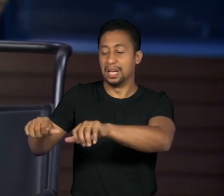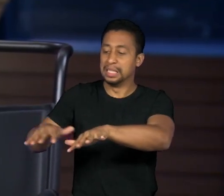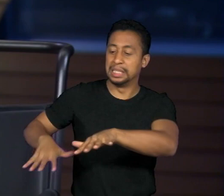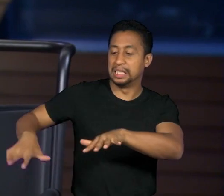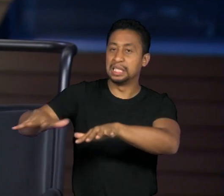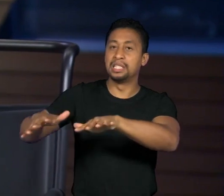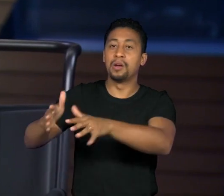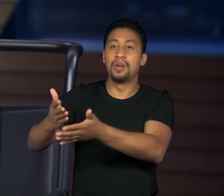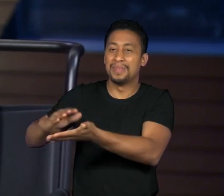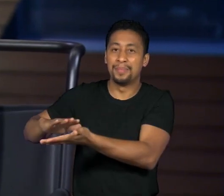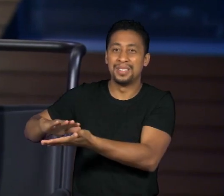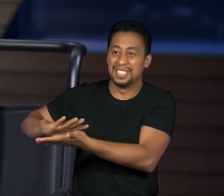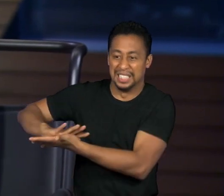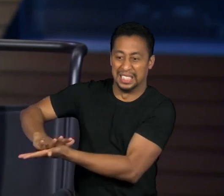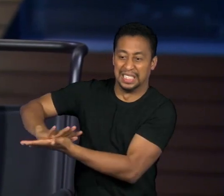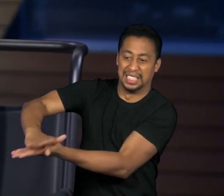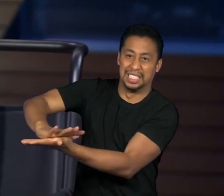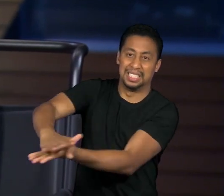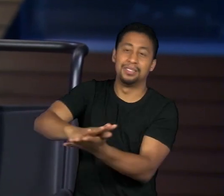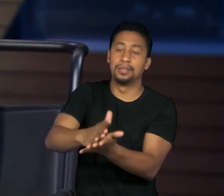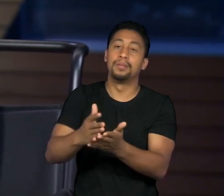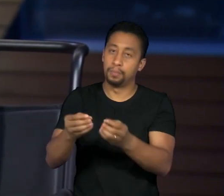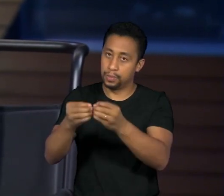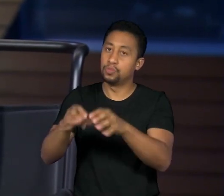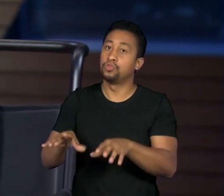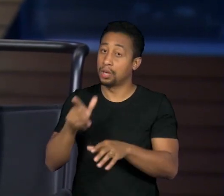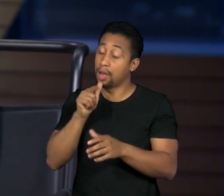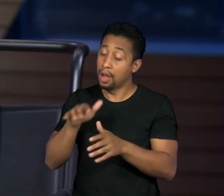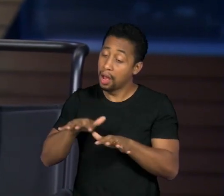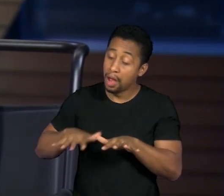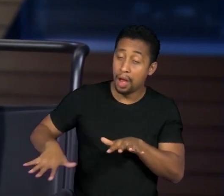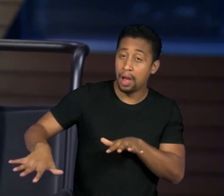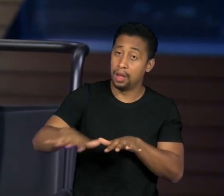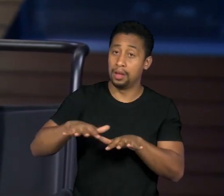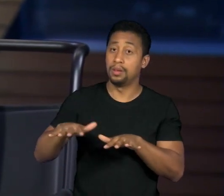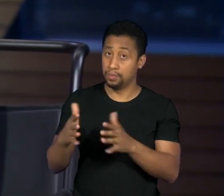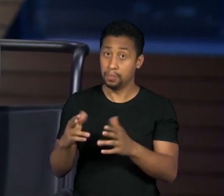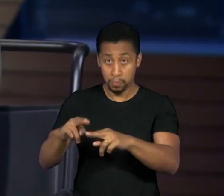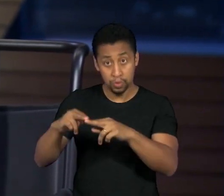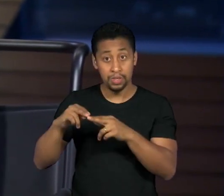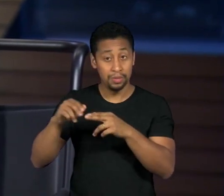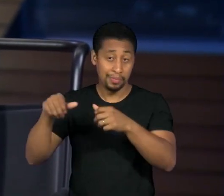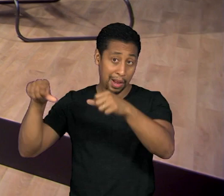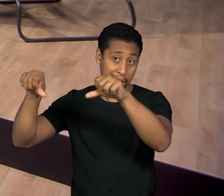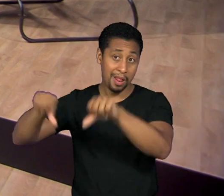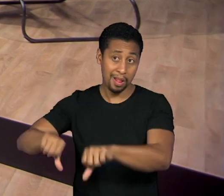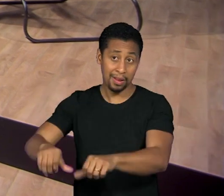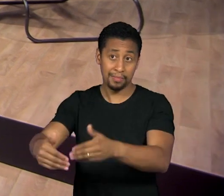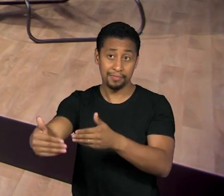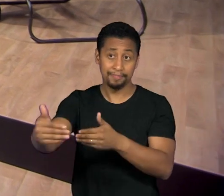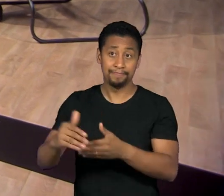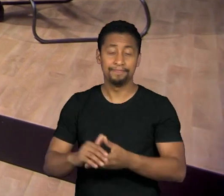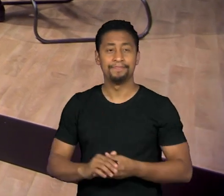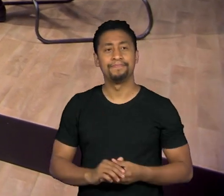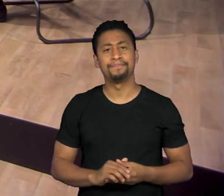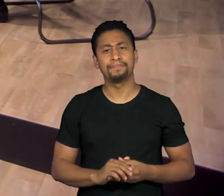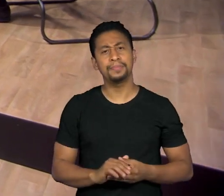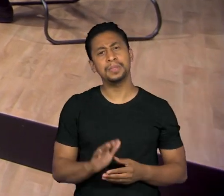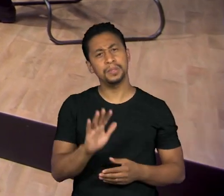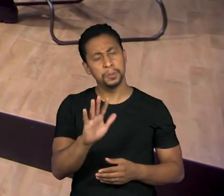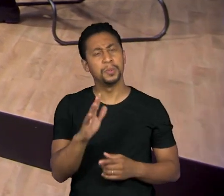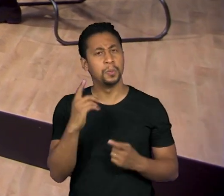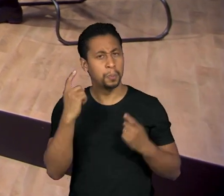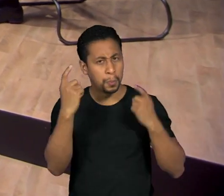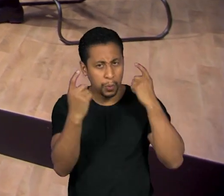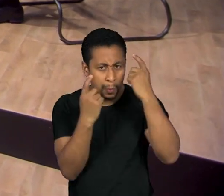dimensão sistêmica da água, né? E é isso que tem acelerado e agravado a crise hídrica. Tanto é que essa preocupação